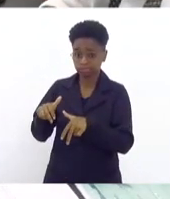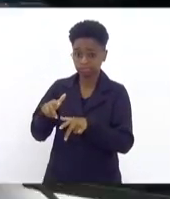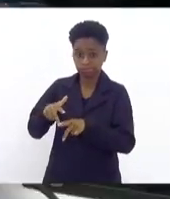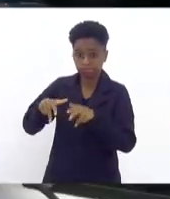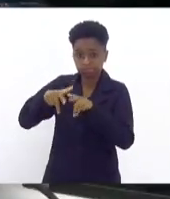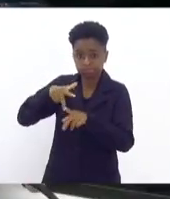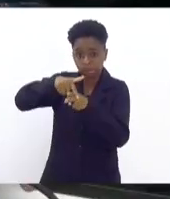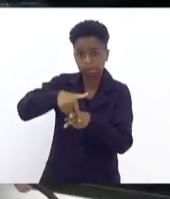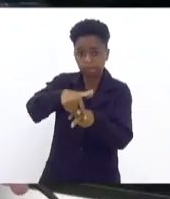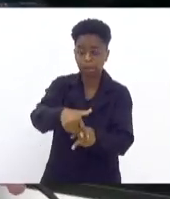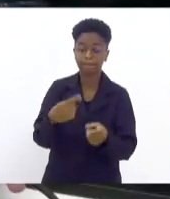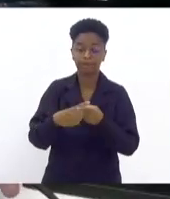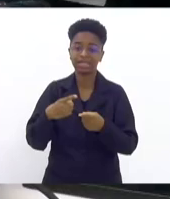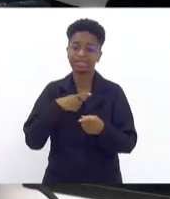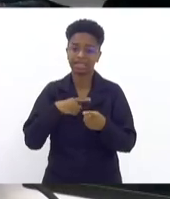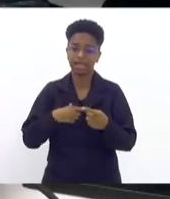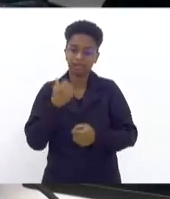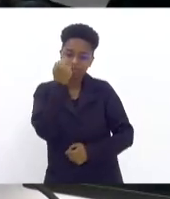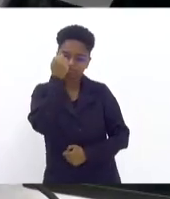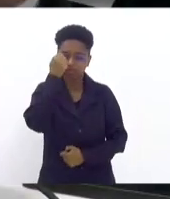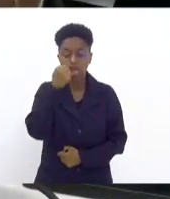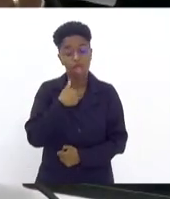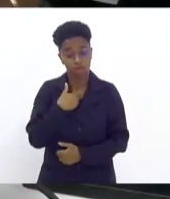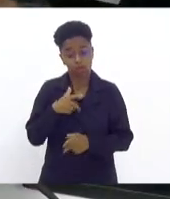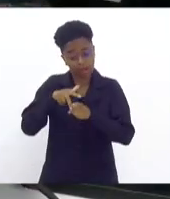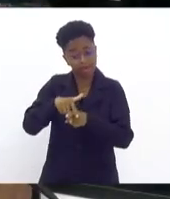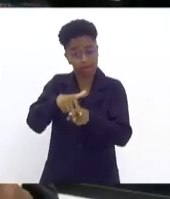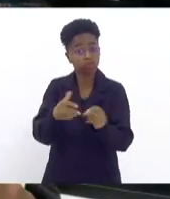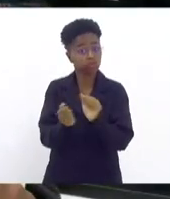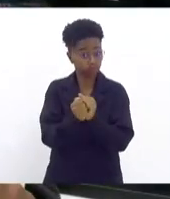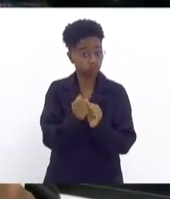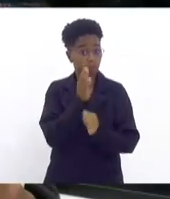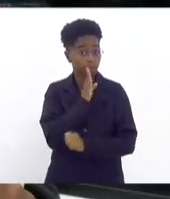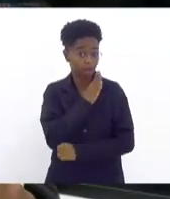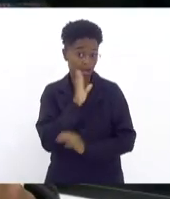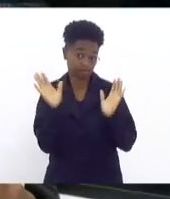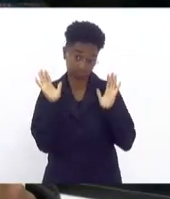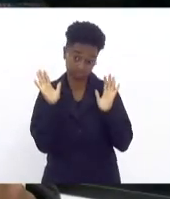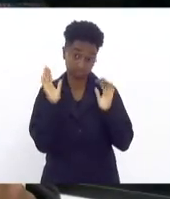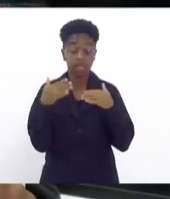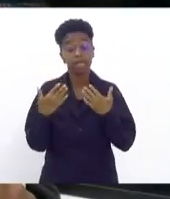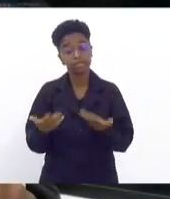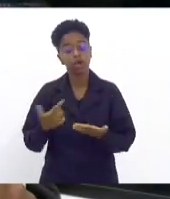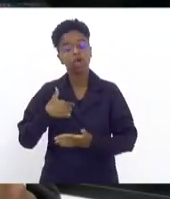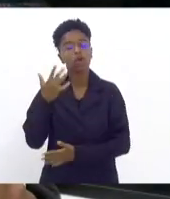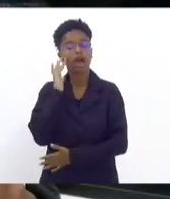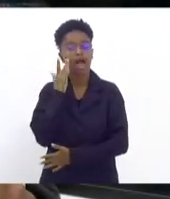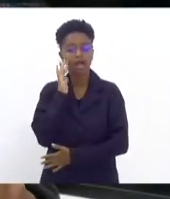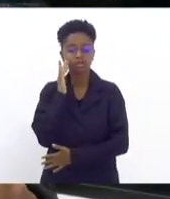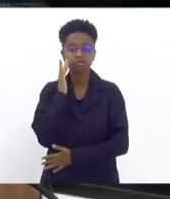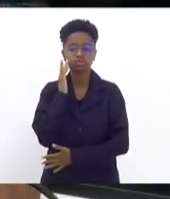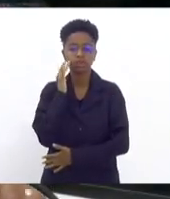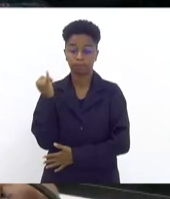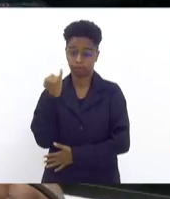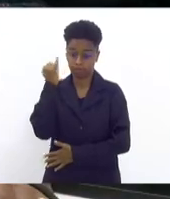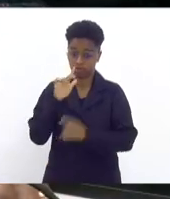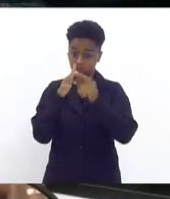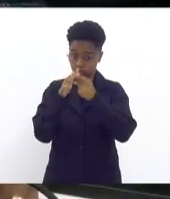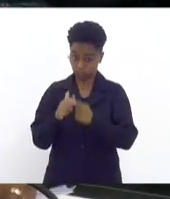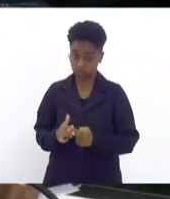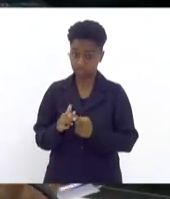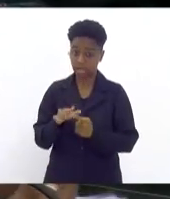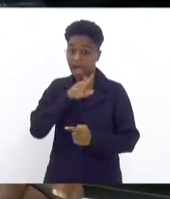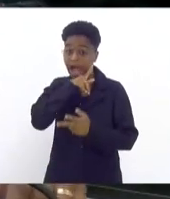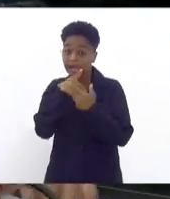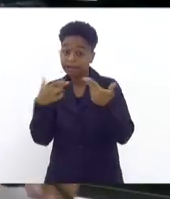dentro. Vai botar o cavalinho pra dançar. Vou botar o cavalo pra entrar no bar. Então, acho que vale a pena a correção em relação a animais